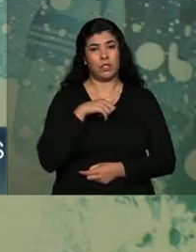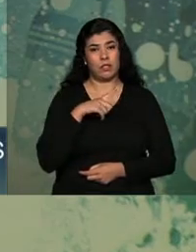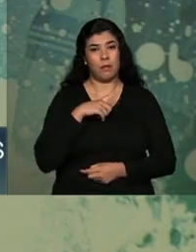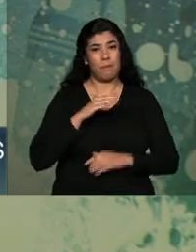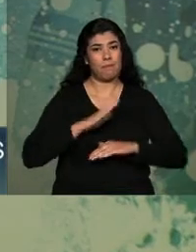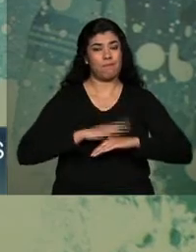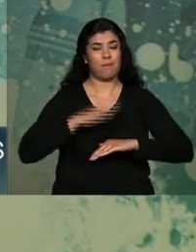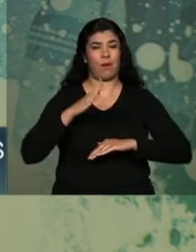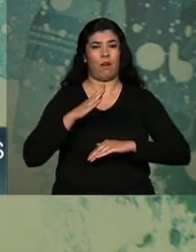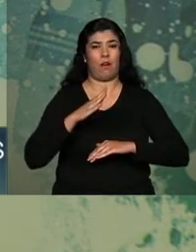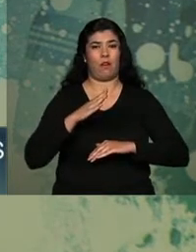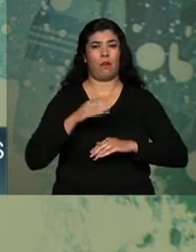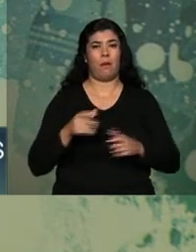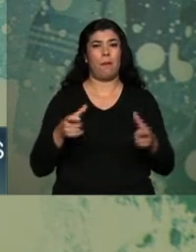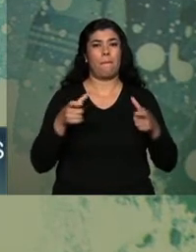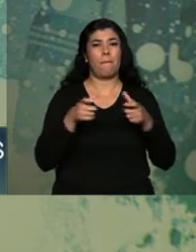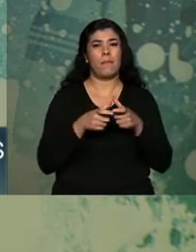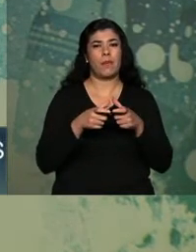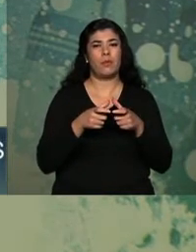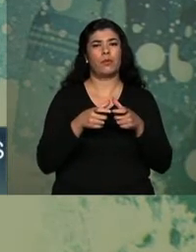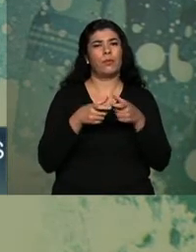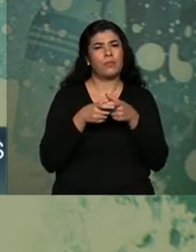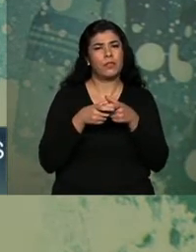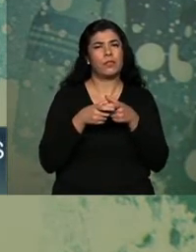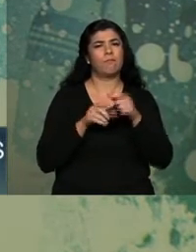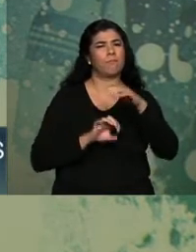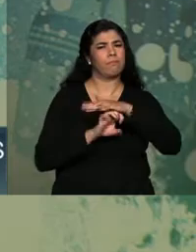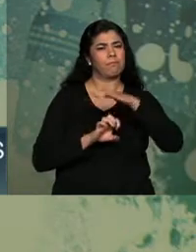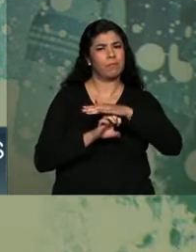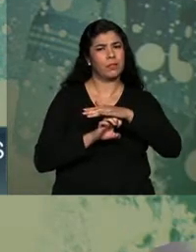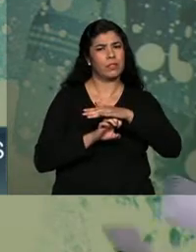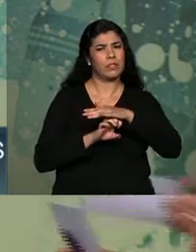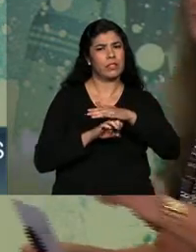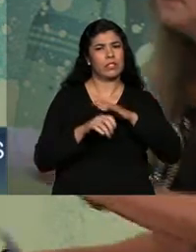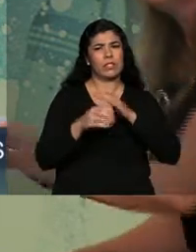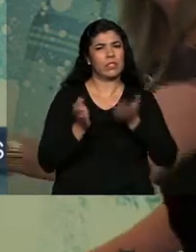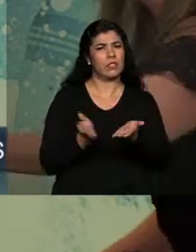A micro e a pequena empresa representam hoje, sem o MEI,